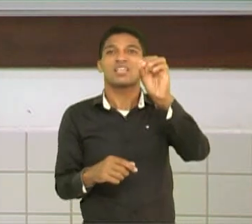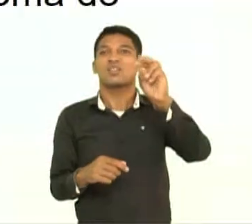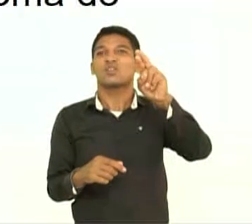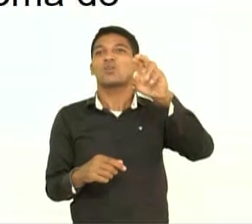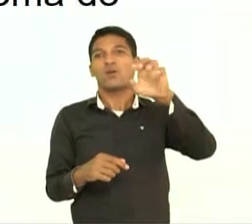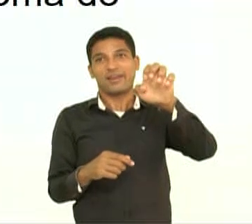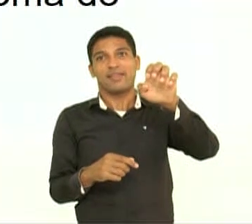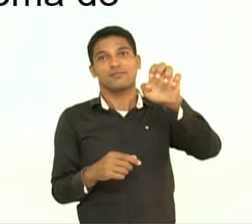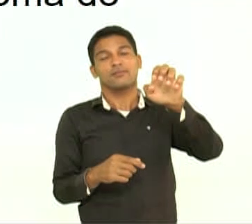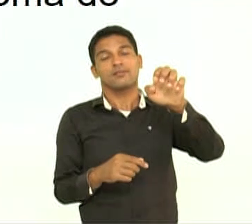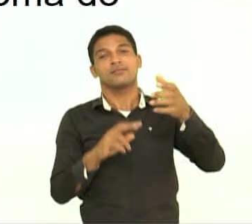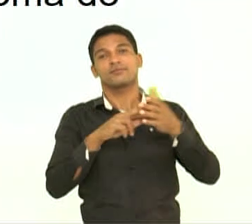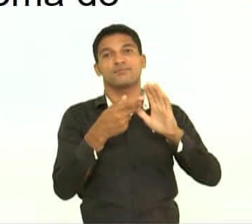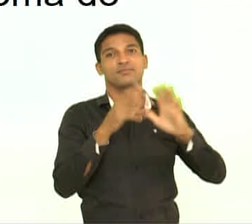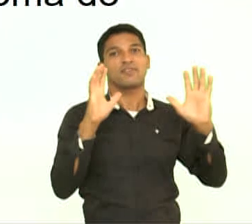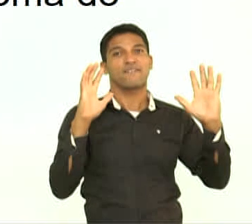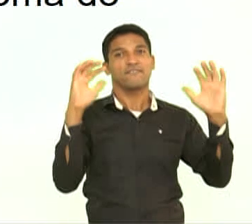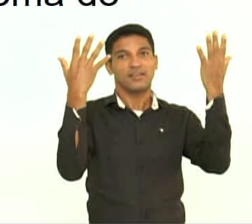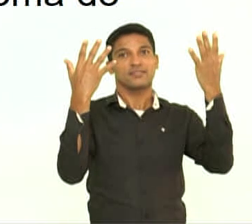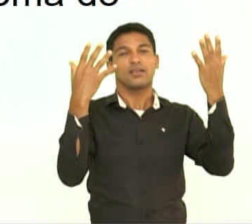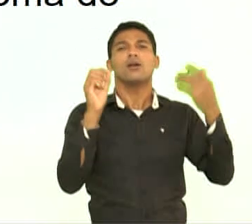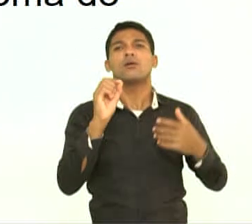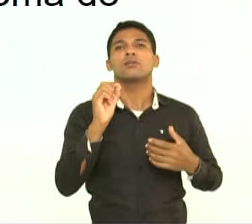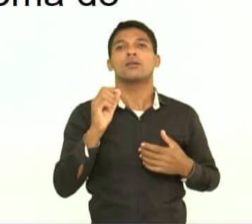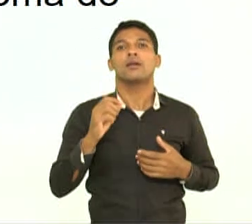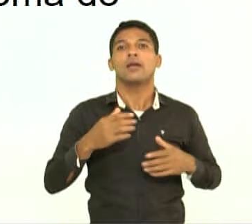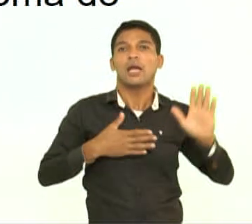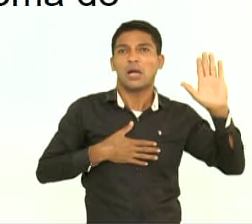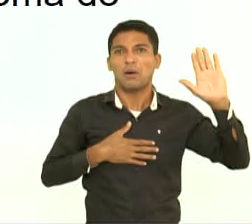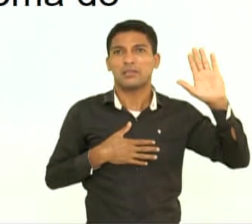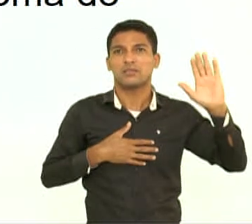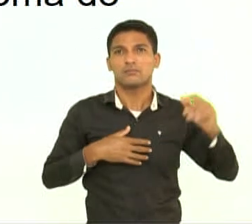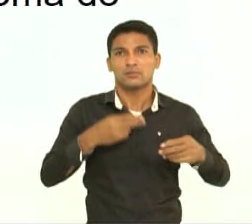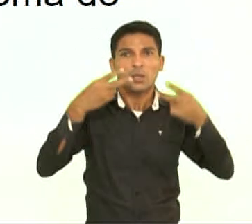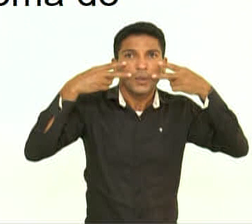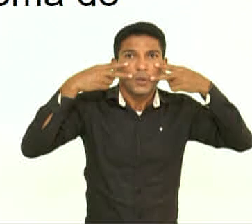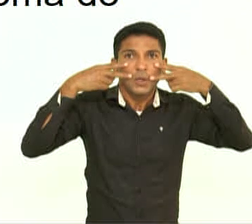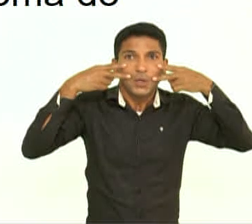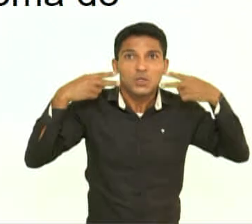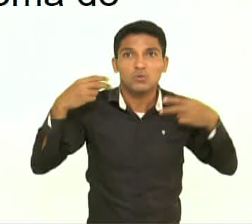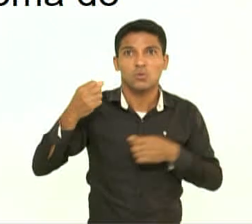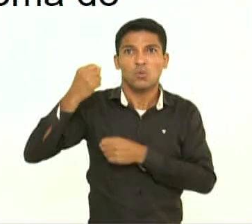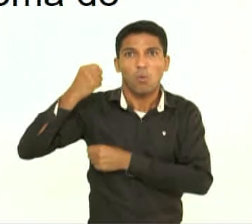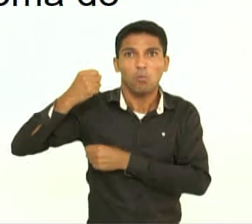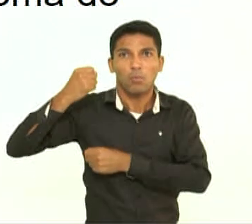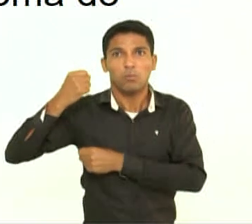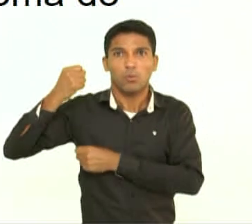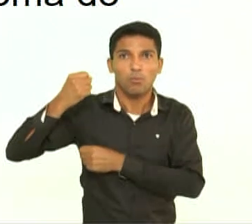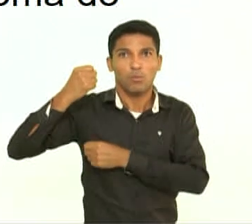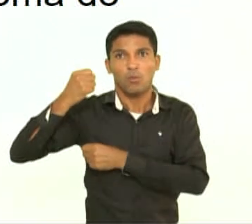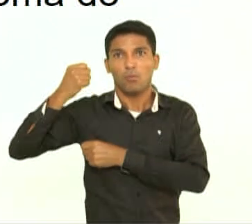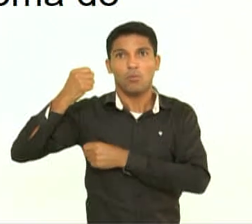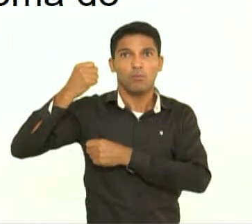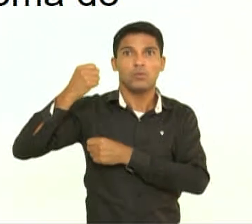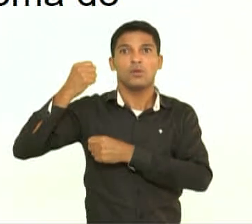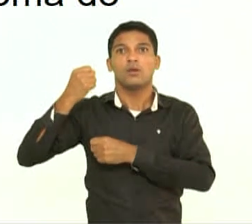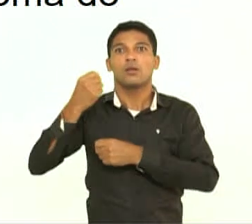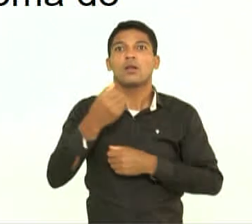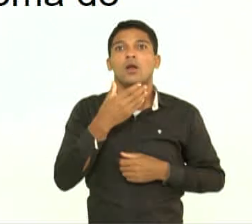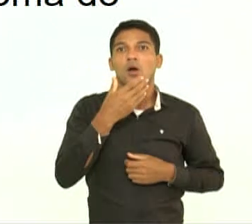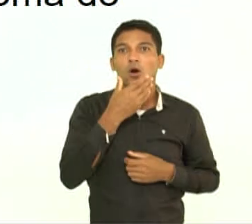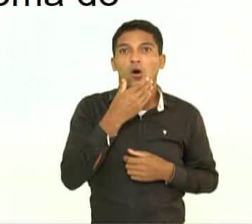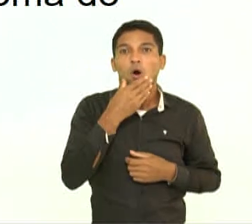Toré. Trata-se de uma dança ao ar livre. Então, o Toré é uma dança ao ar livre, na qual homens e mulheres dançam